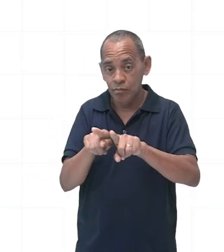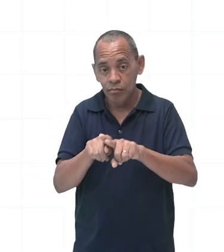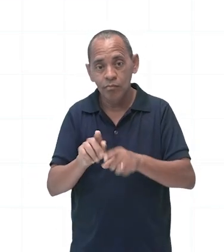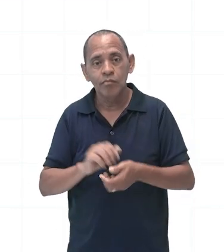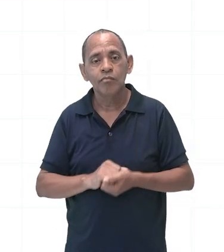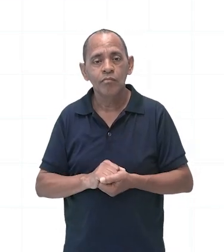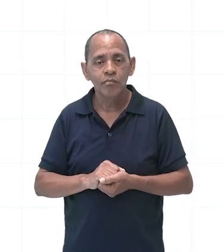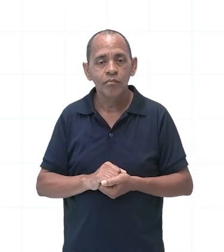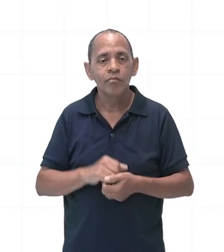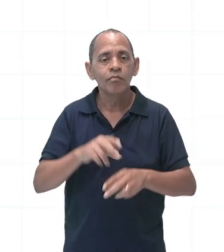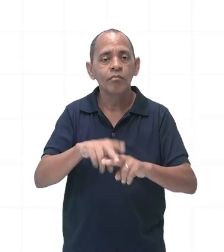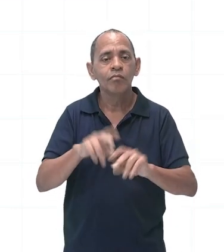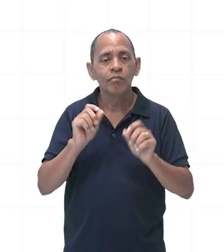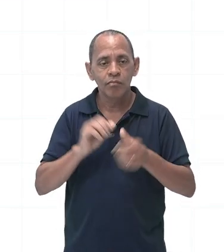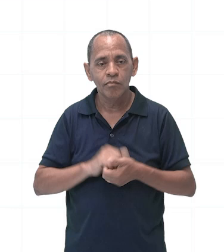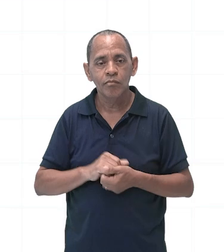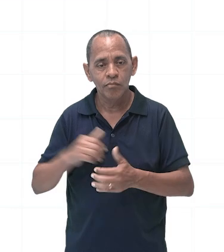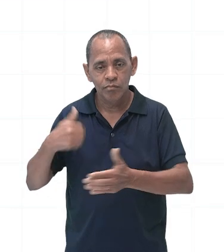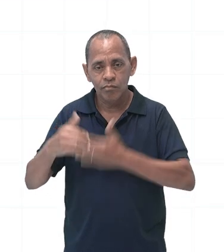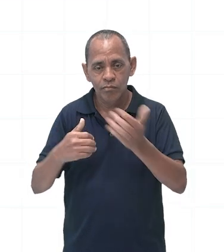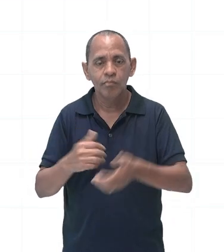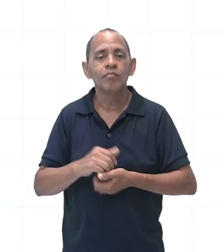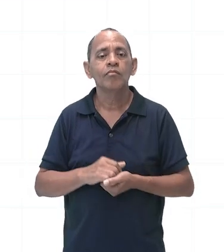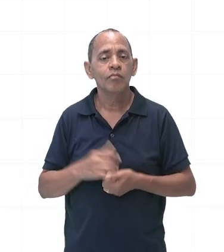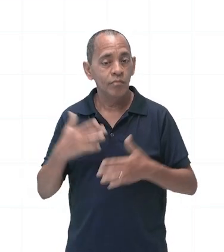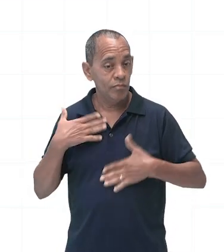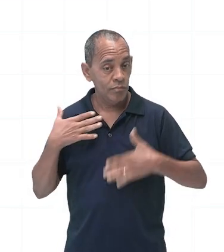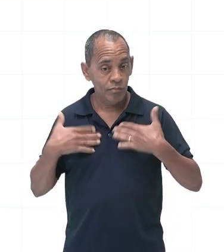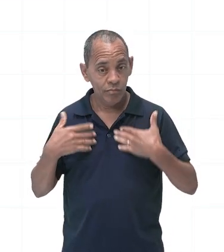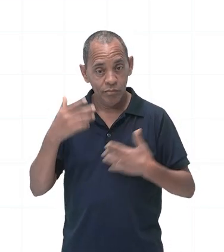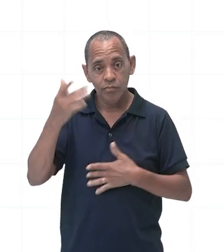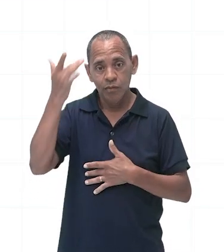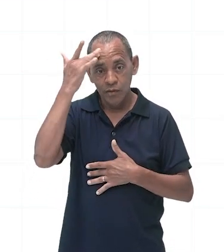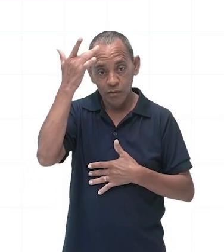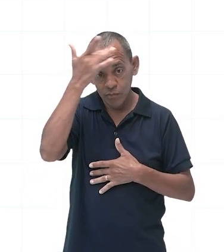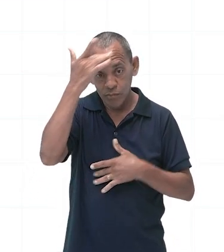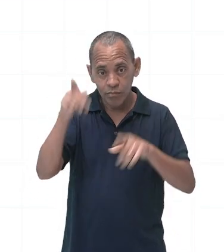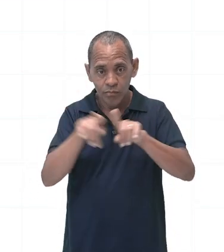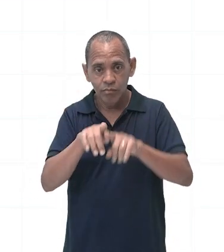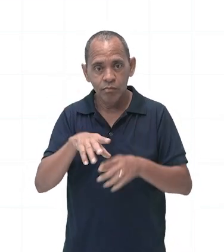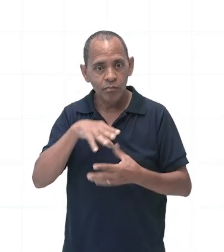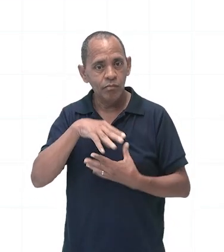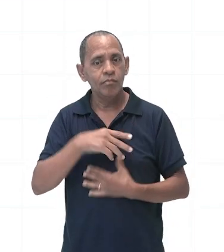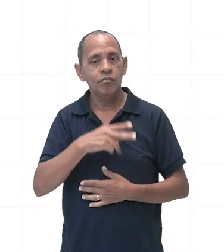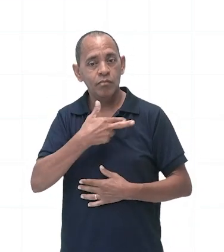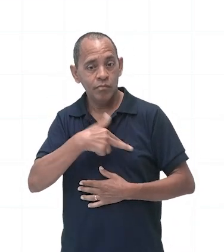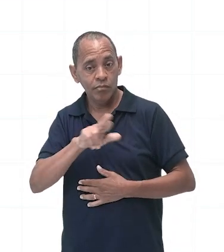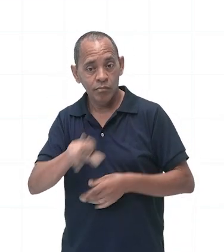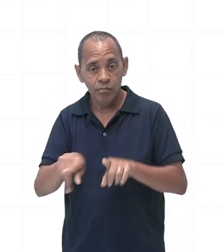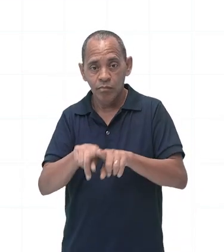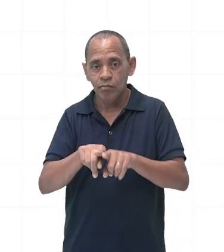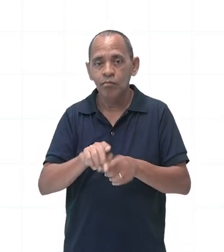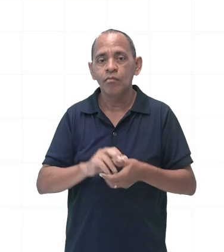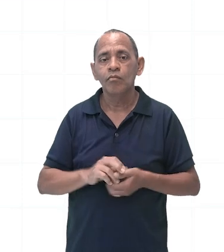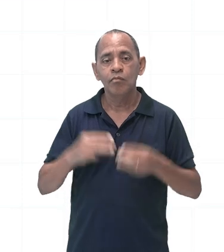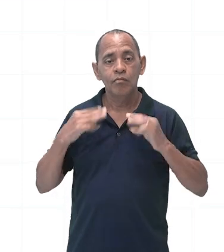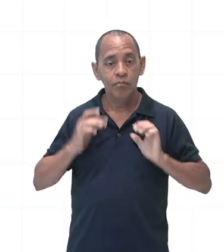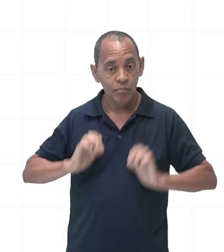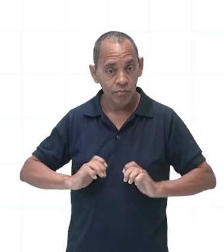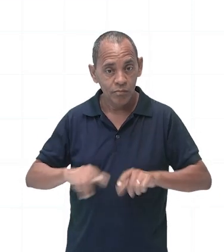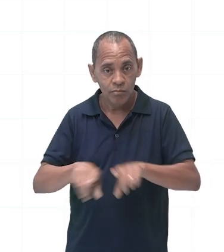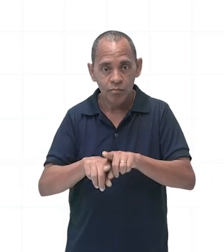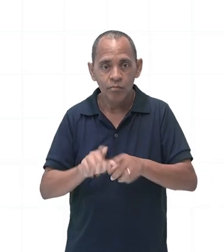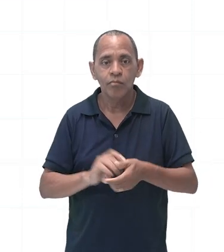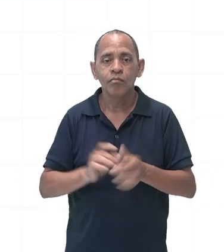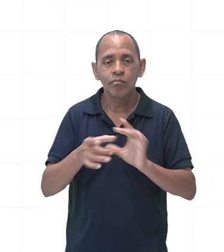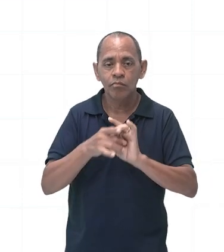de lhes facultar o desenvolvimento físico, mental, moral, espiritual e social, em condições de